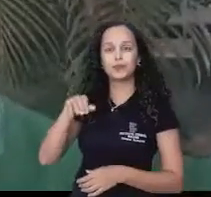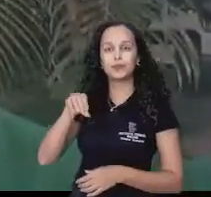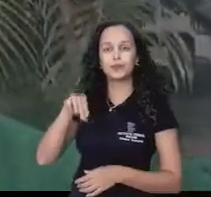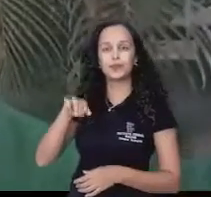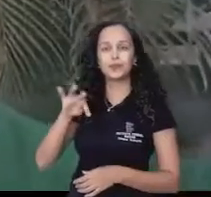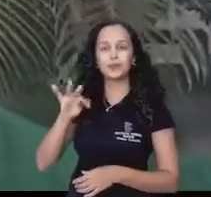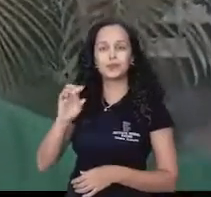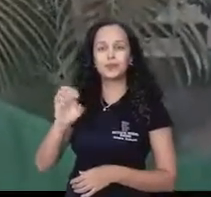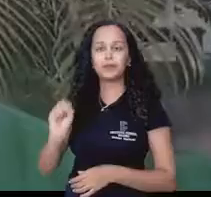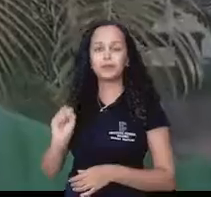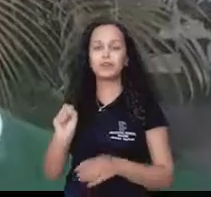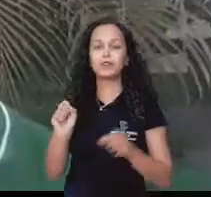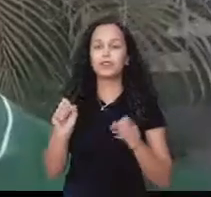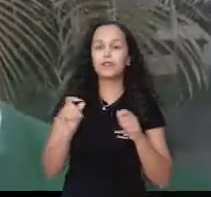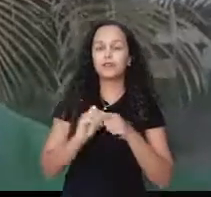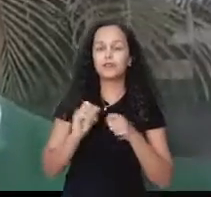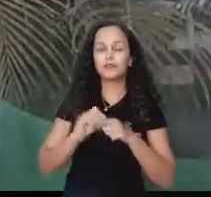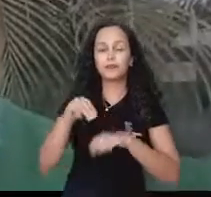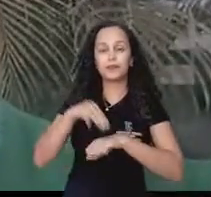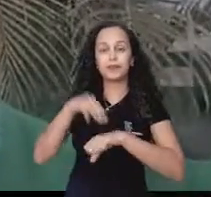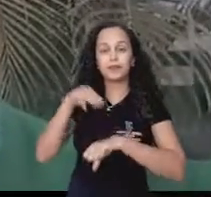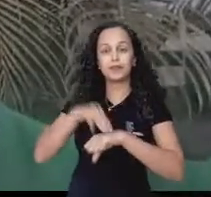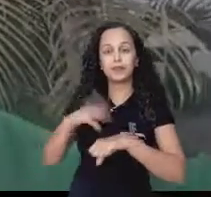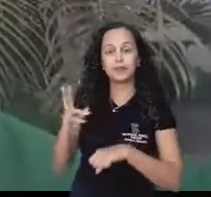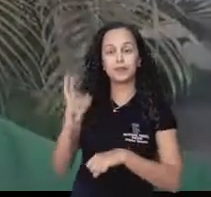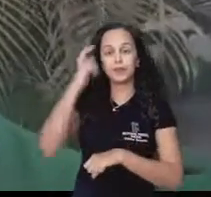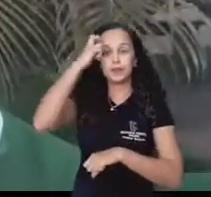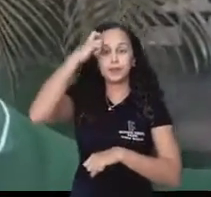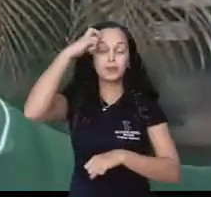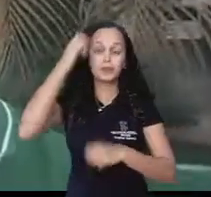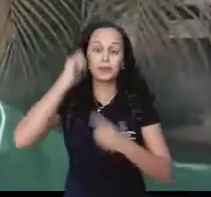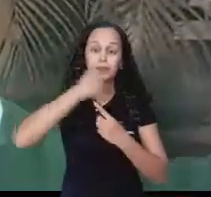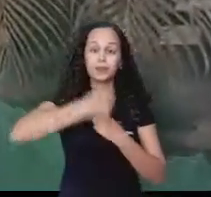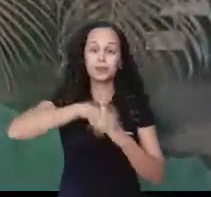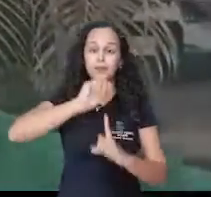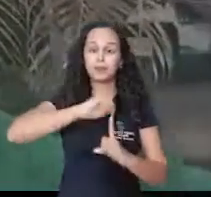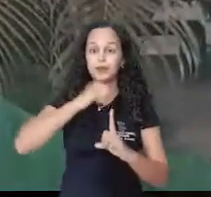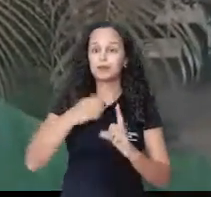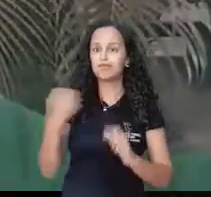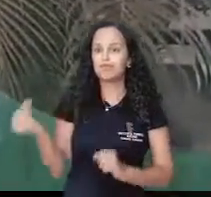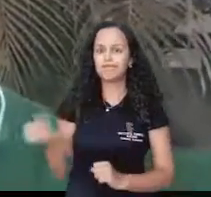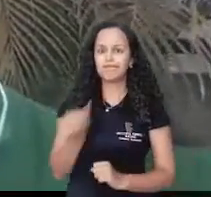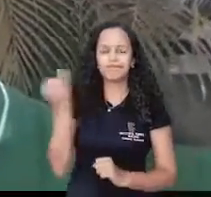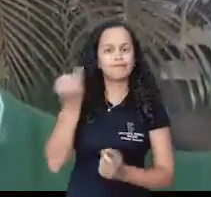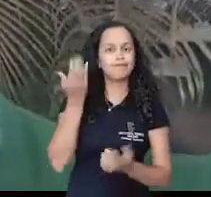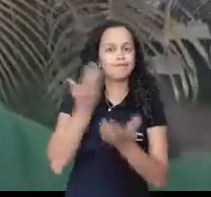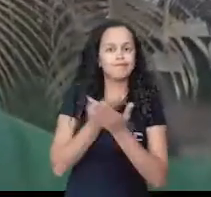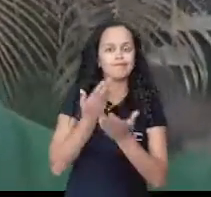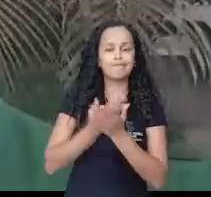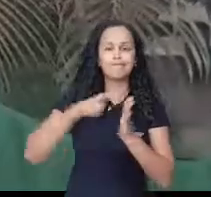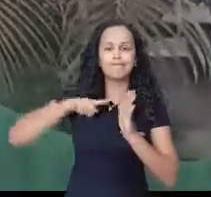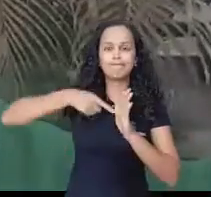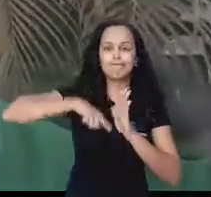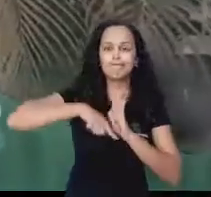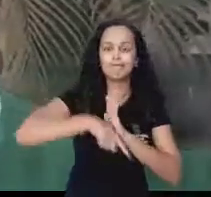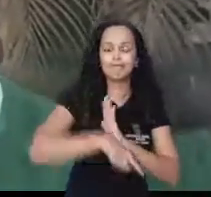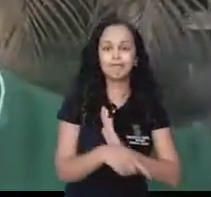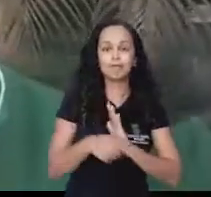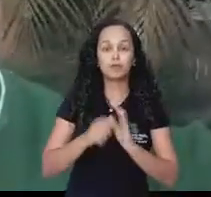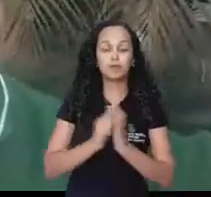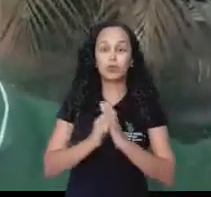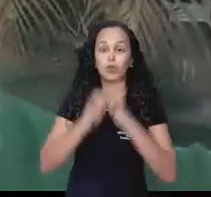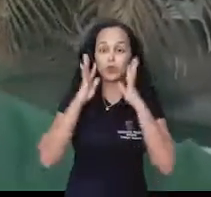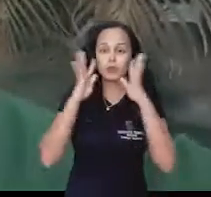Unimontes. Com a cultura da bananeira, fiz então os estudos de mestrado, e isso foi muito importante, né, porque eu estava atuando como professor e intensificando os